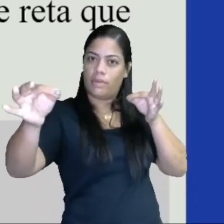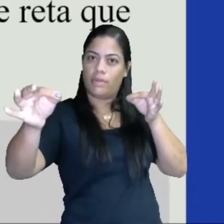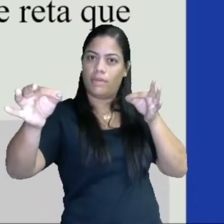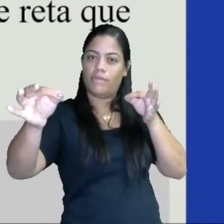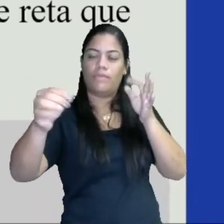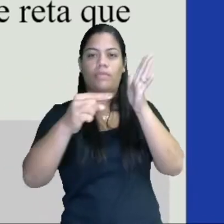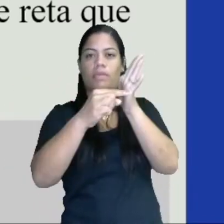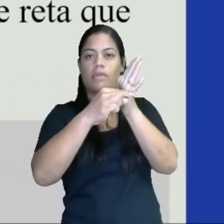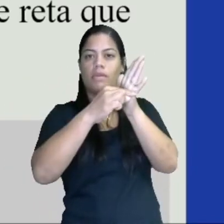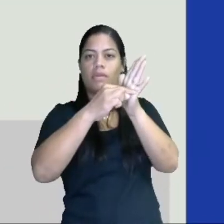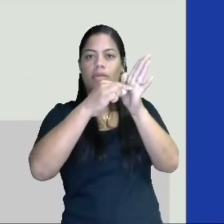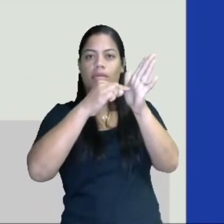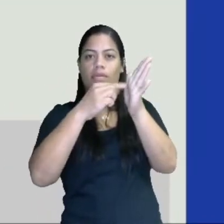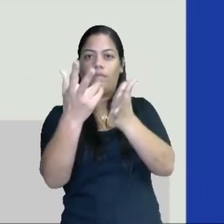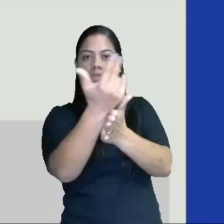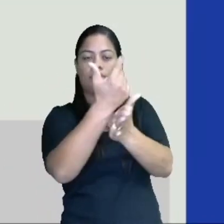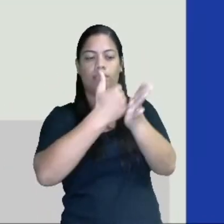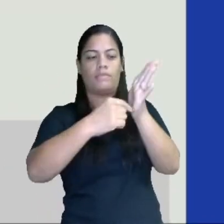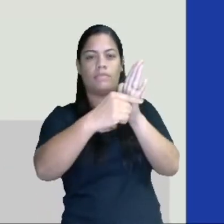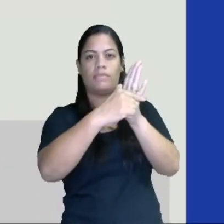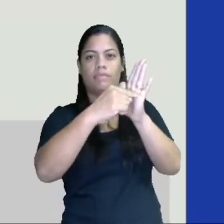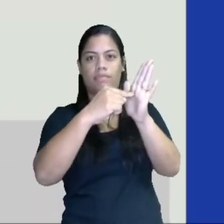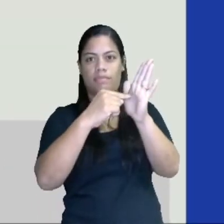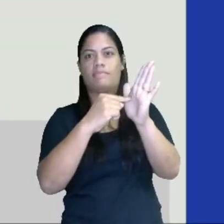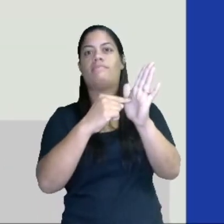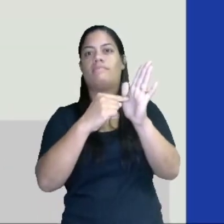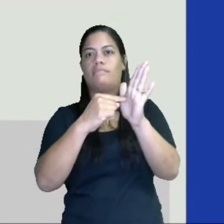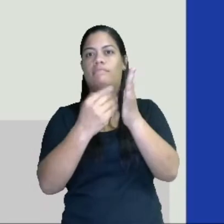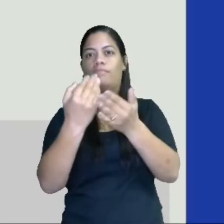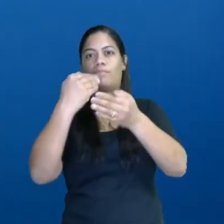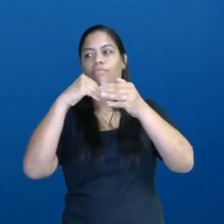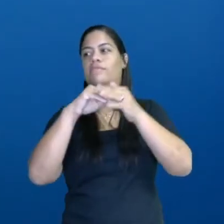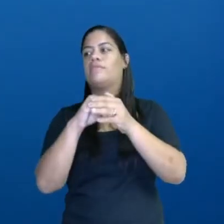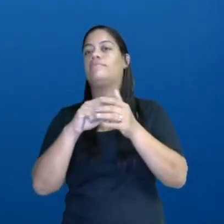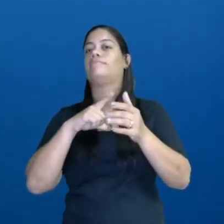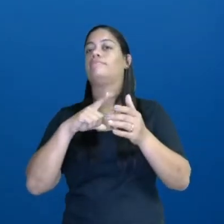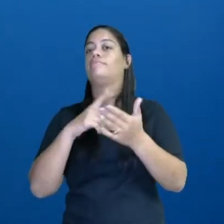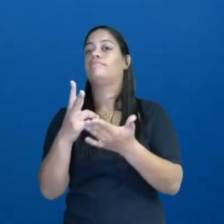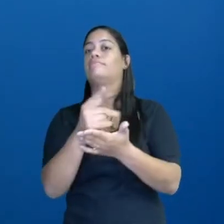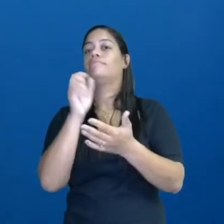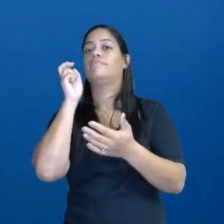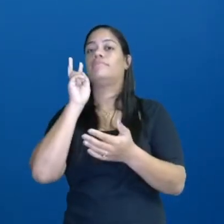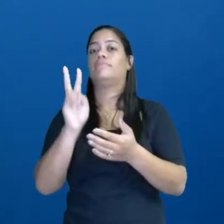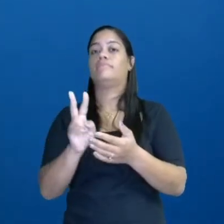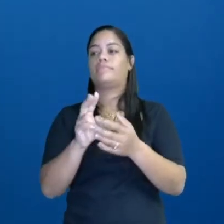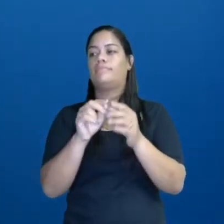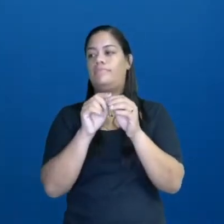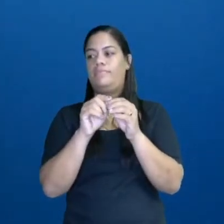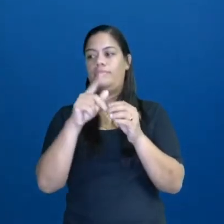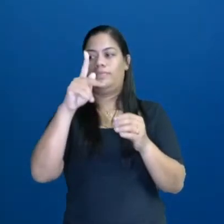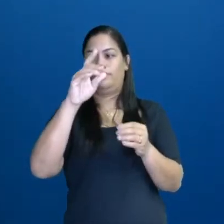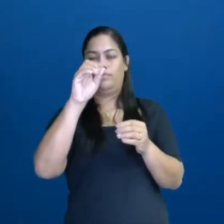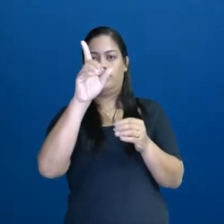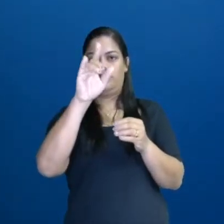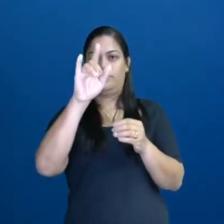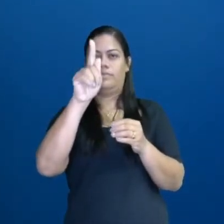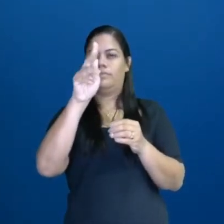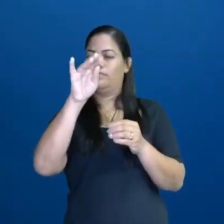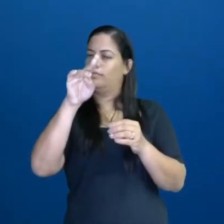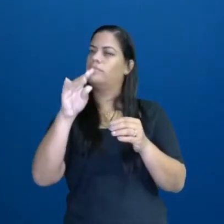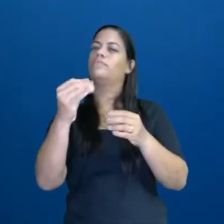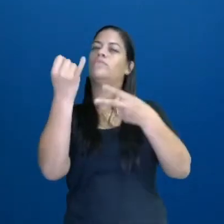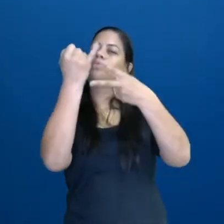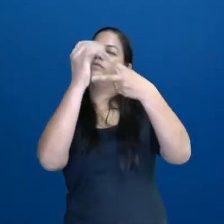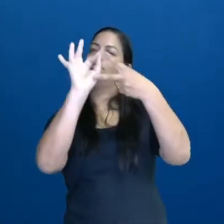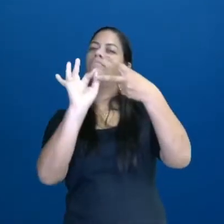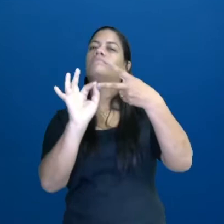pelo interior da figura, tá? Então, aqui eu tenho com vocês, ó, um polígono, não é